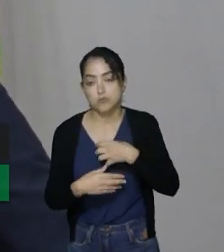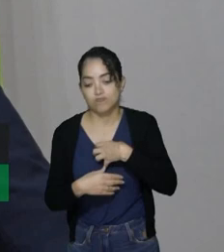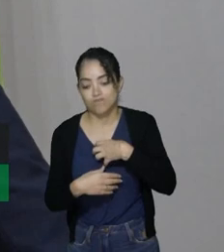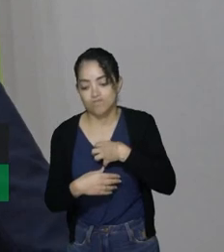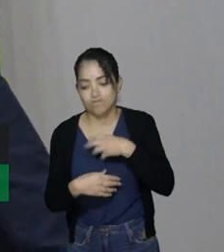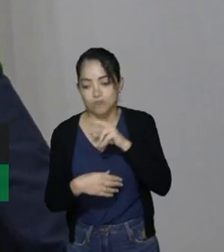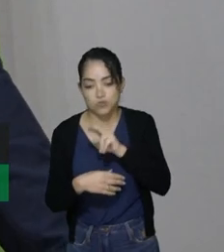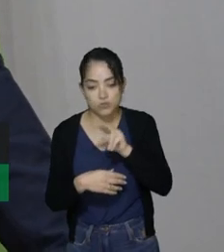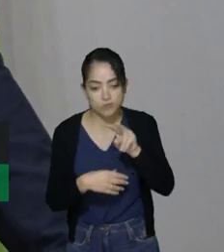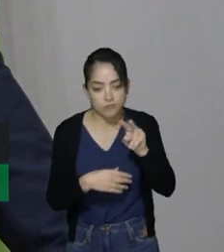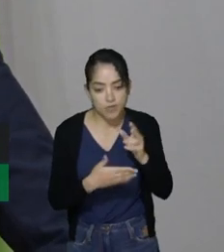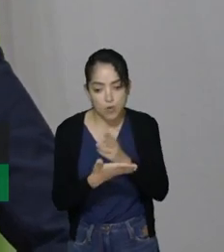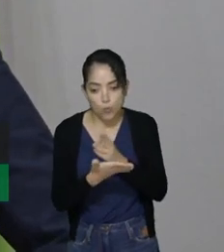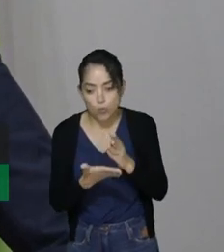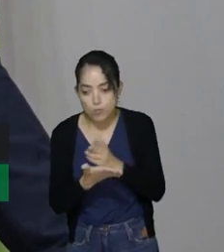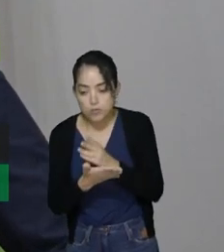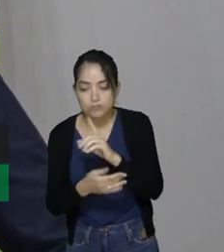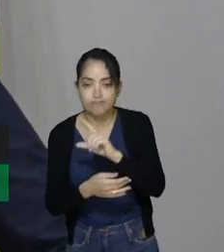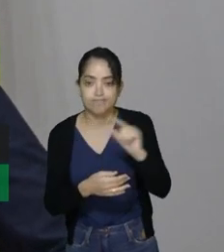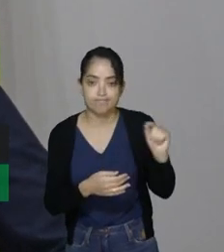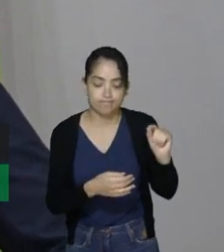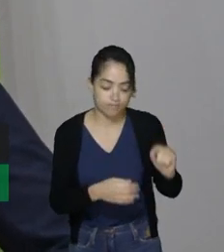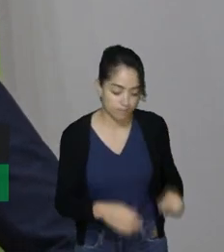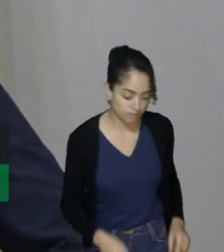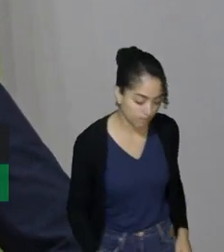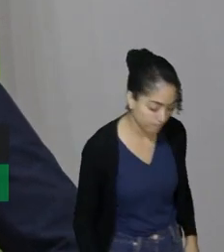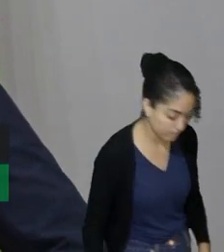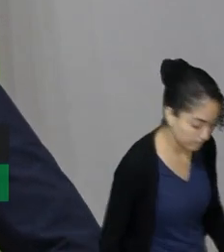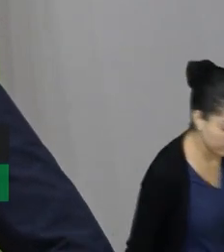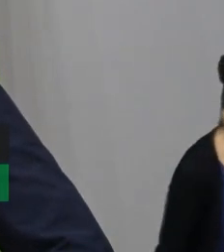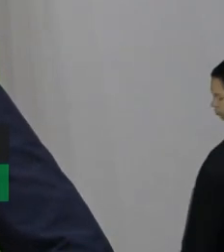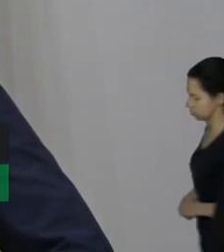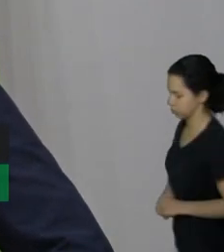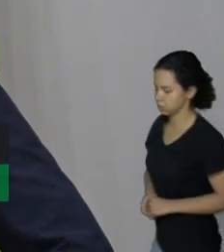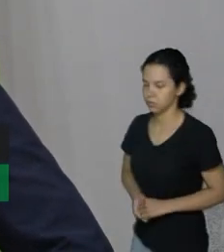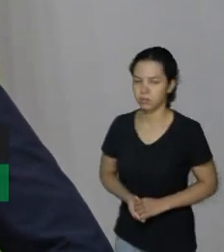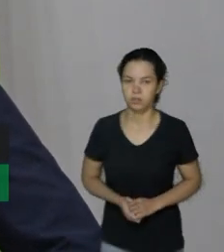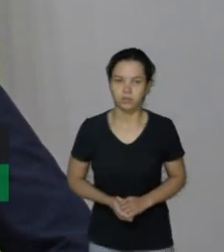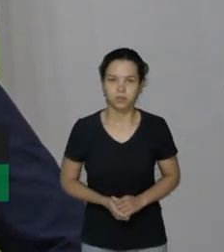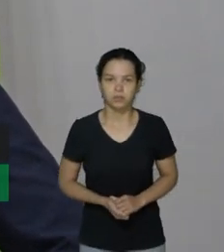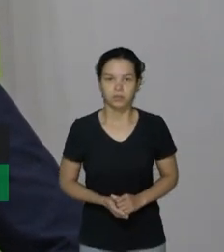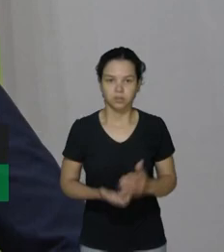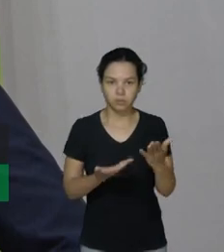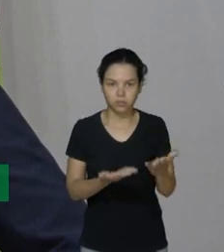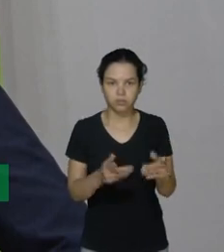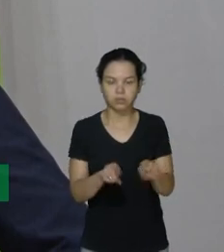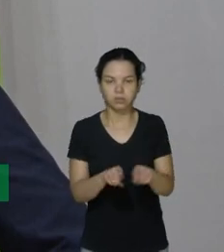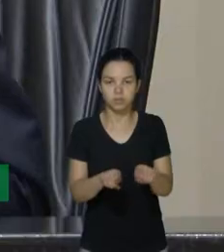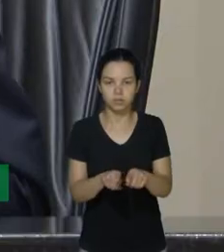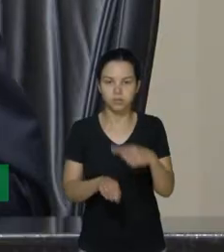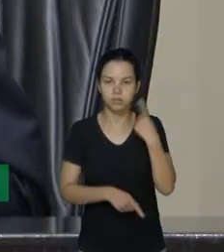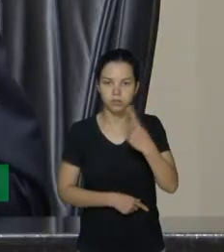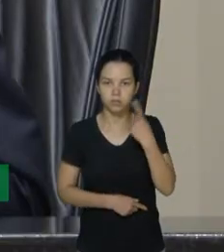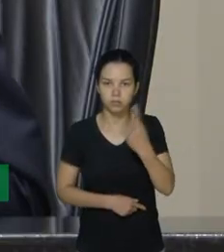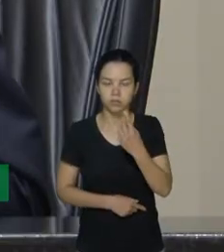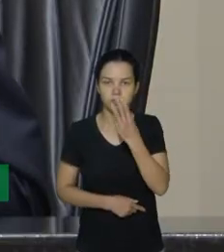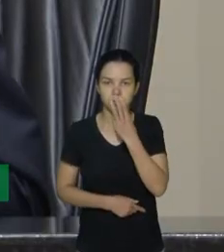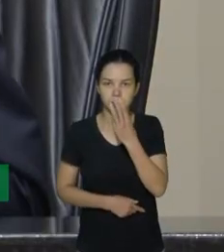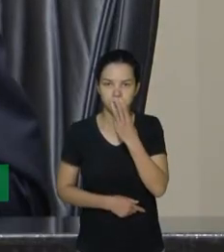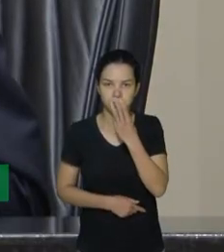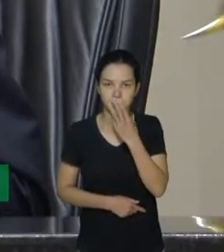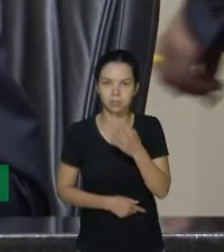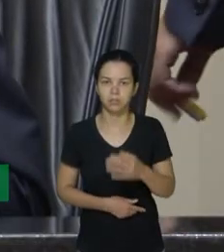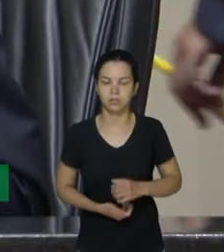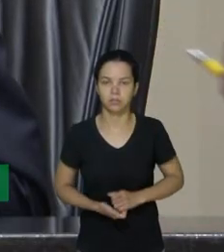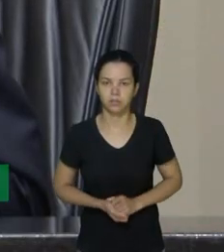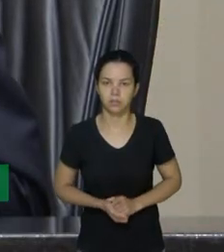algumas pessoas que hoje se despedem. O senhor é um desses, deputado Maciço, eu peço, um desses bons marinheiros, que nós